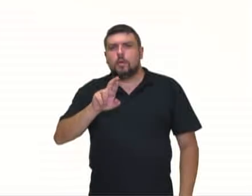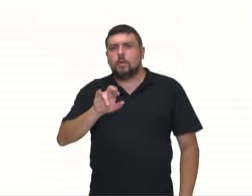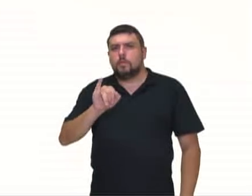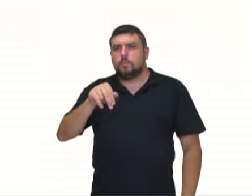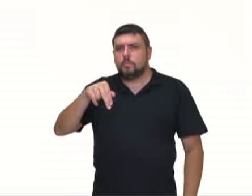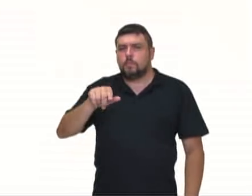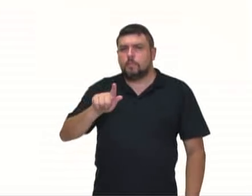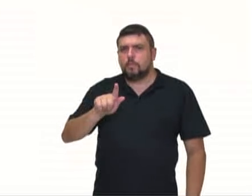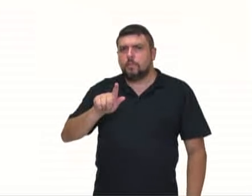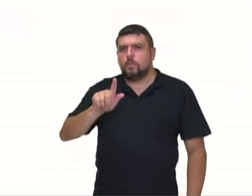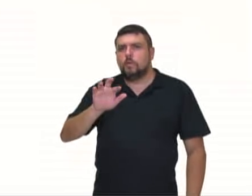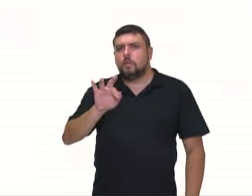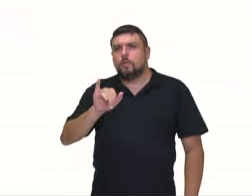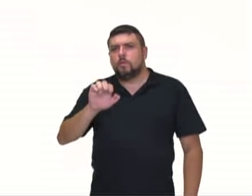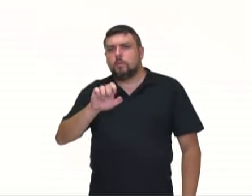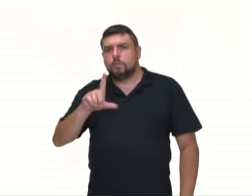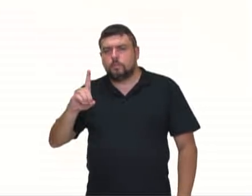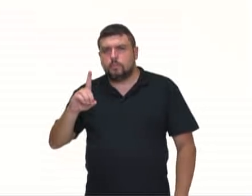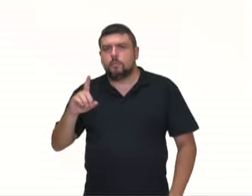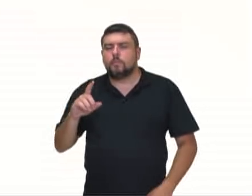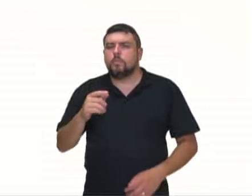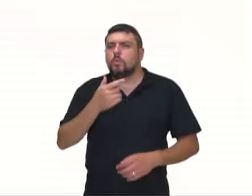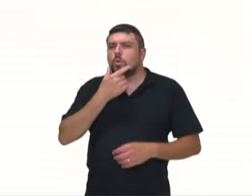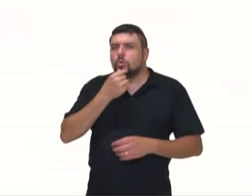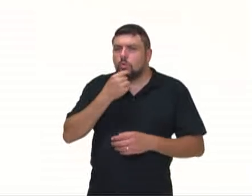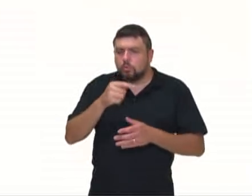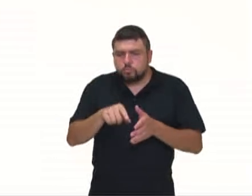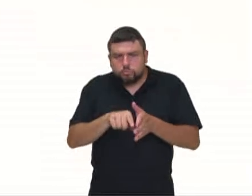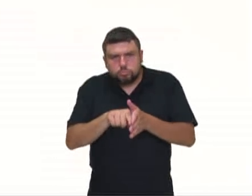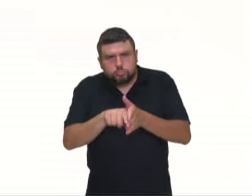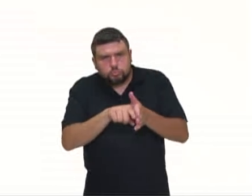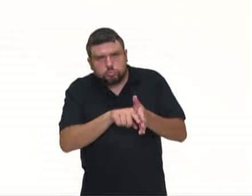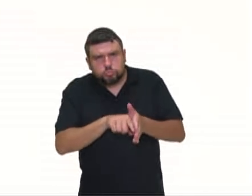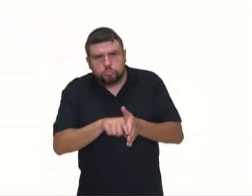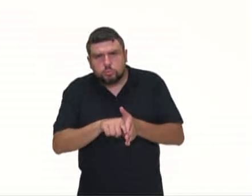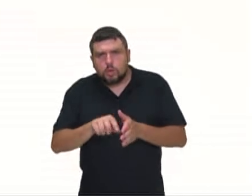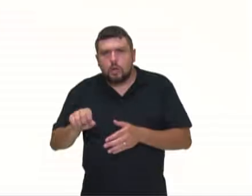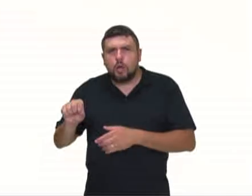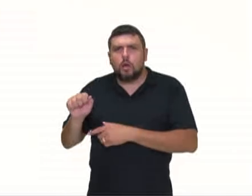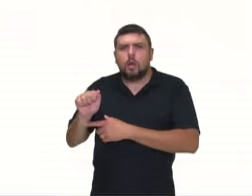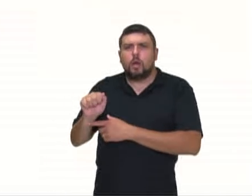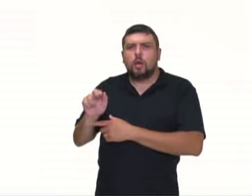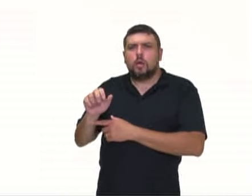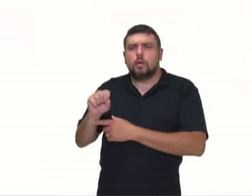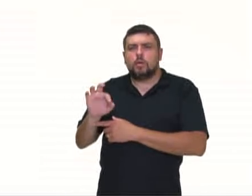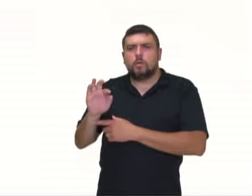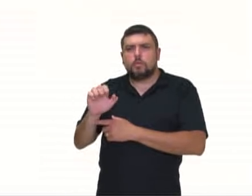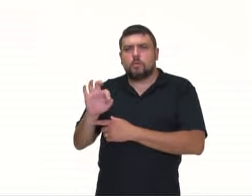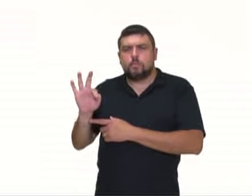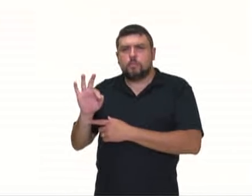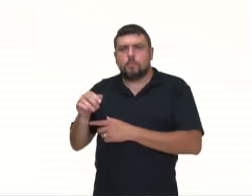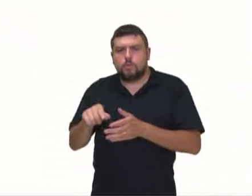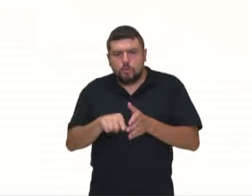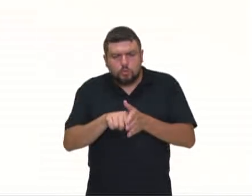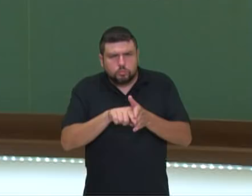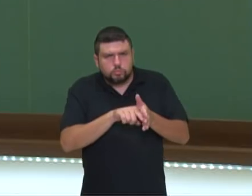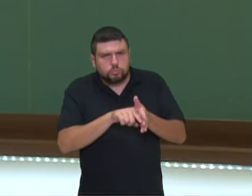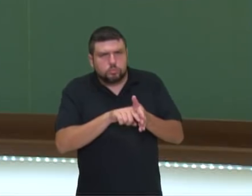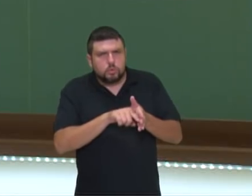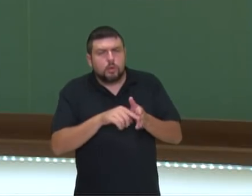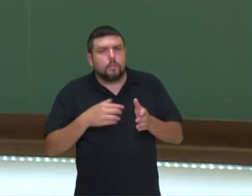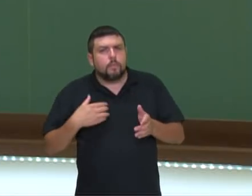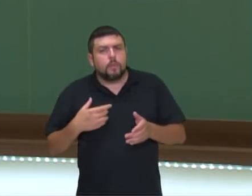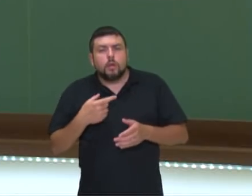um doutor, pesquisador, chamado de Halstead, ele sugeriu a mudança do nome para voleibol porque dessa